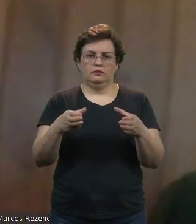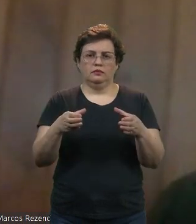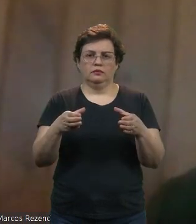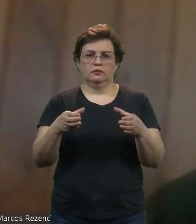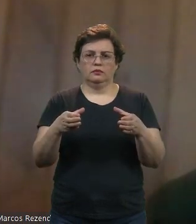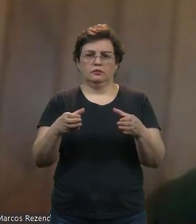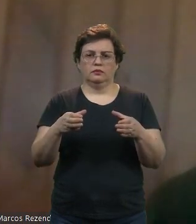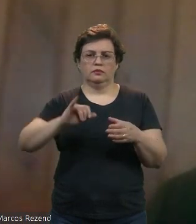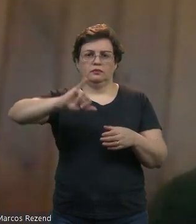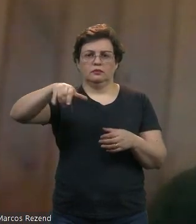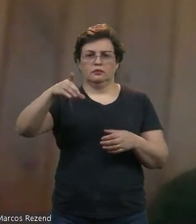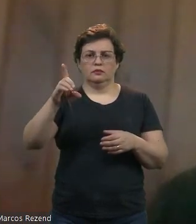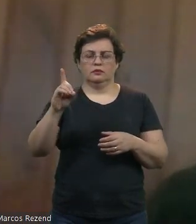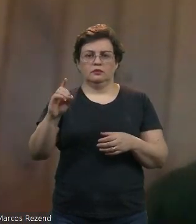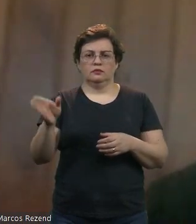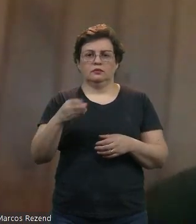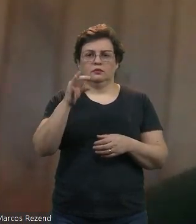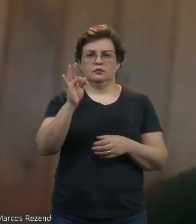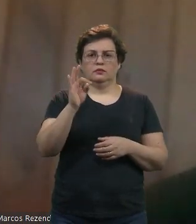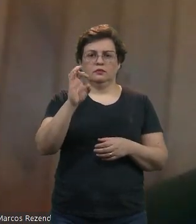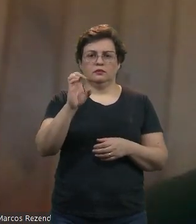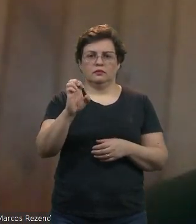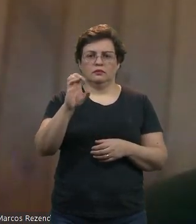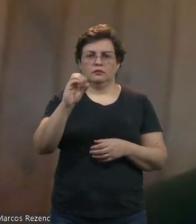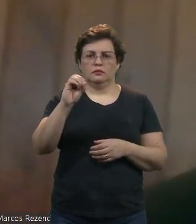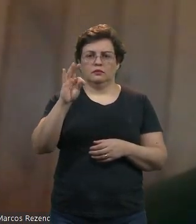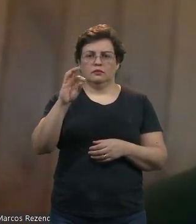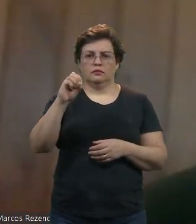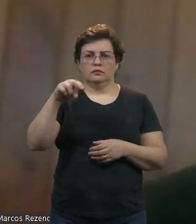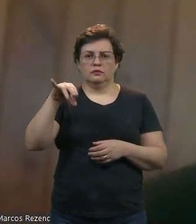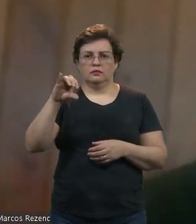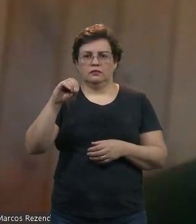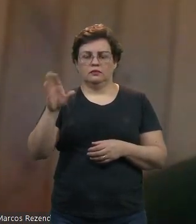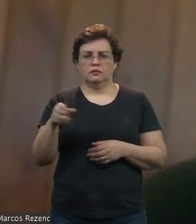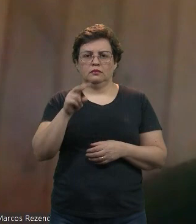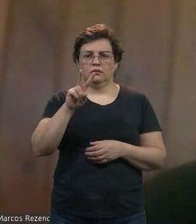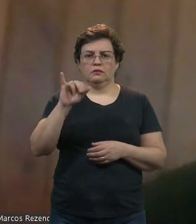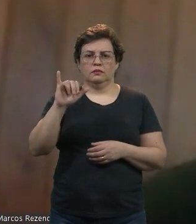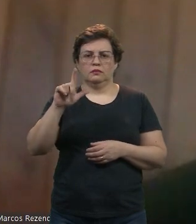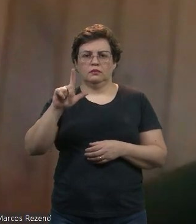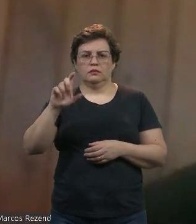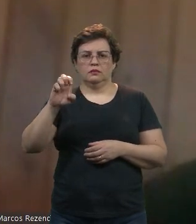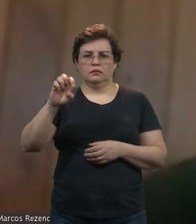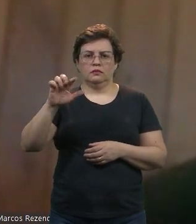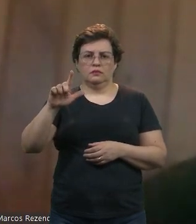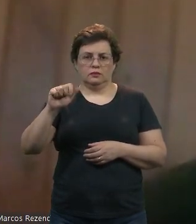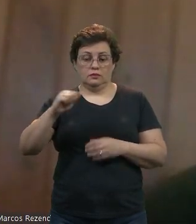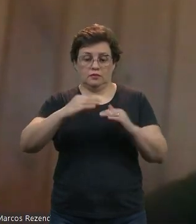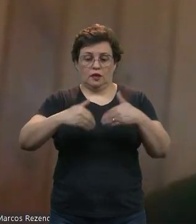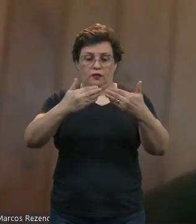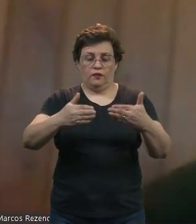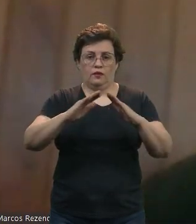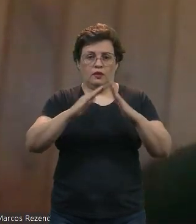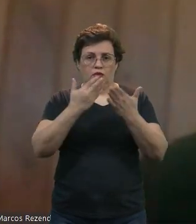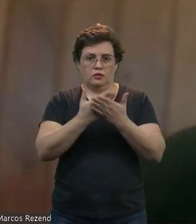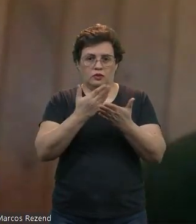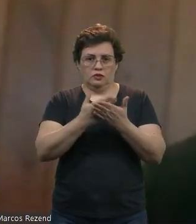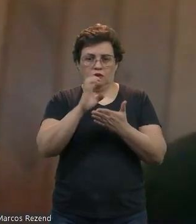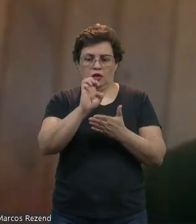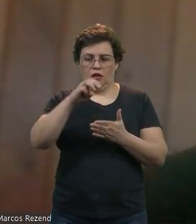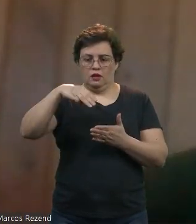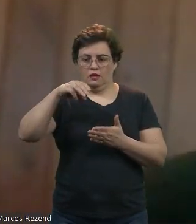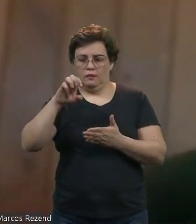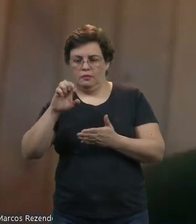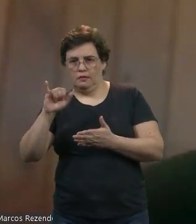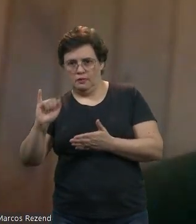no bairro Jardim Teotônio Vilela, em frente à EMEI Sementinha. Dispensada que foi a leitura do projeto e